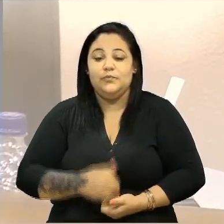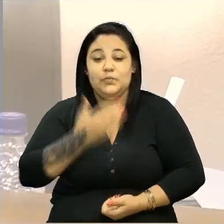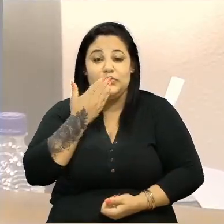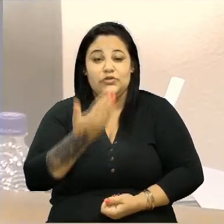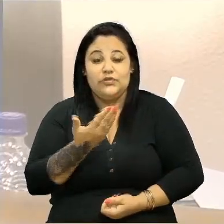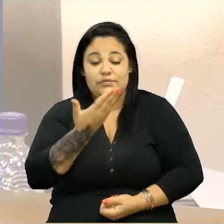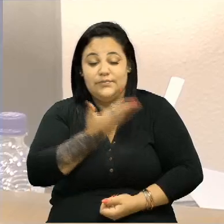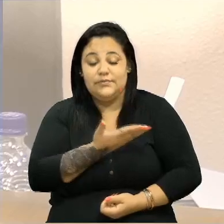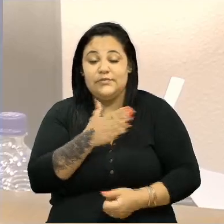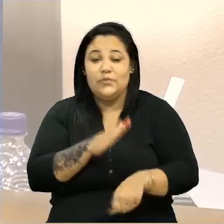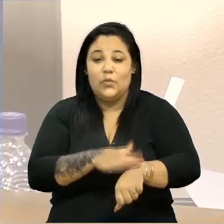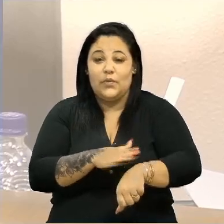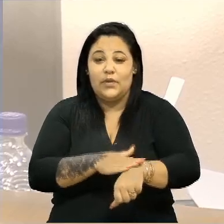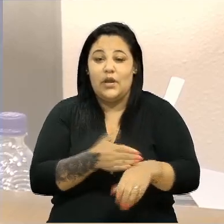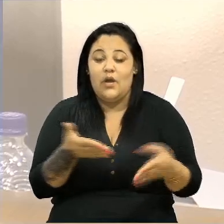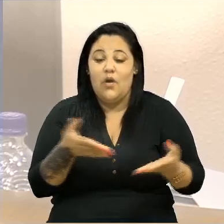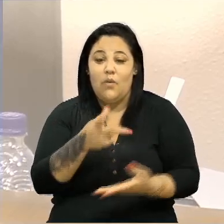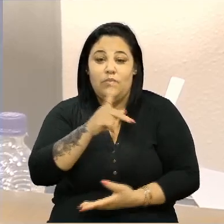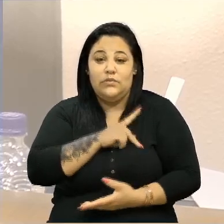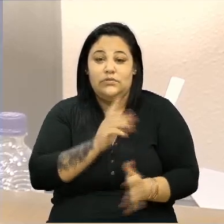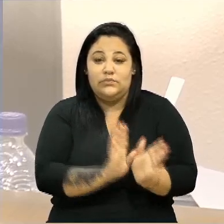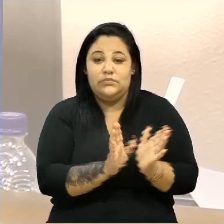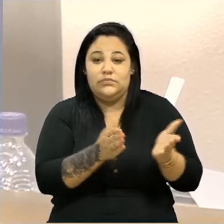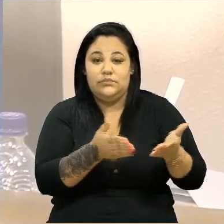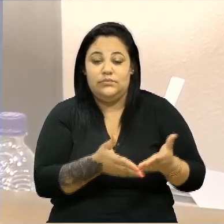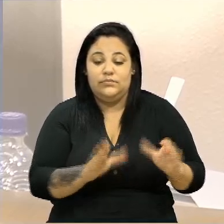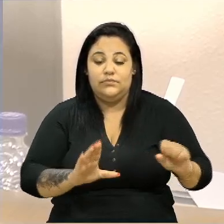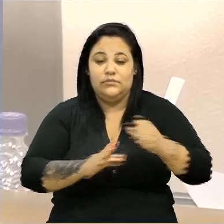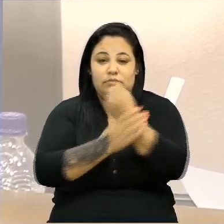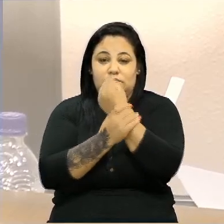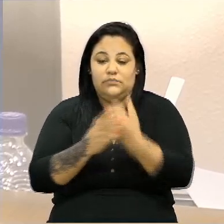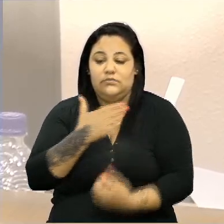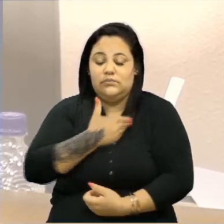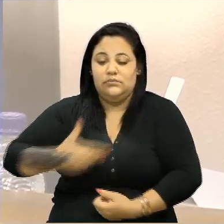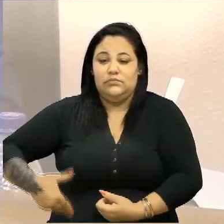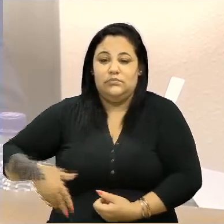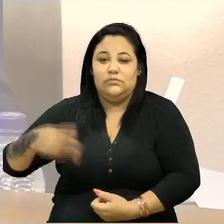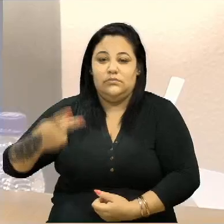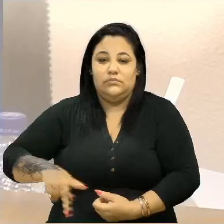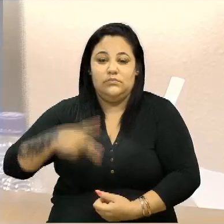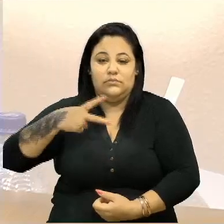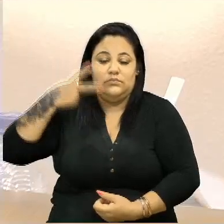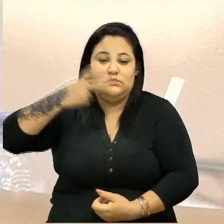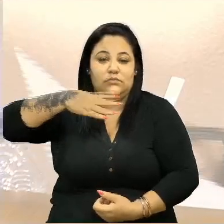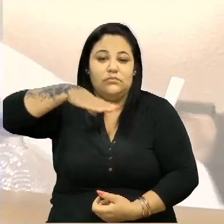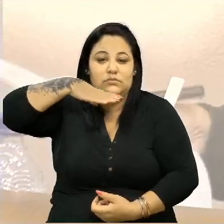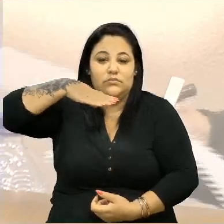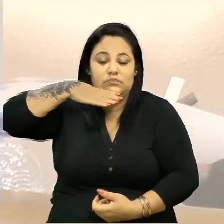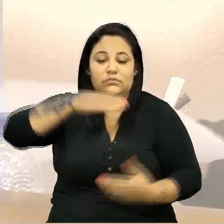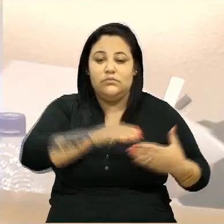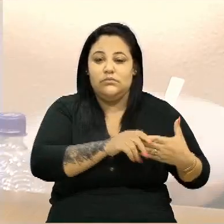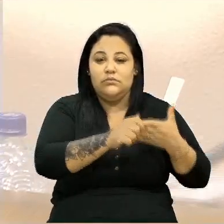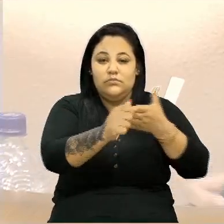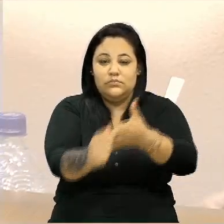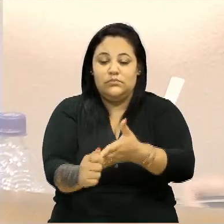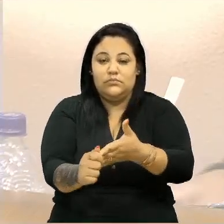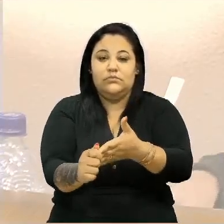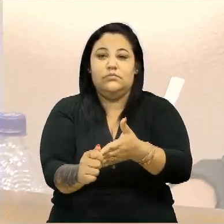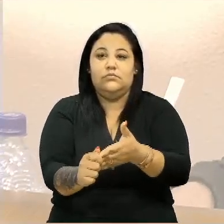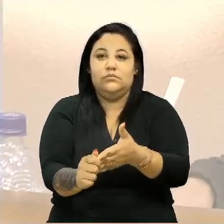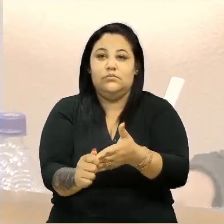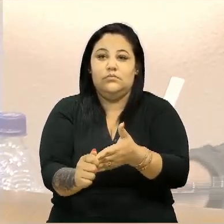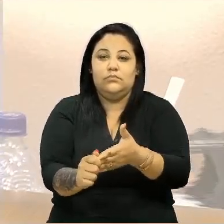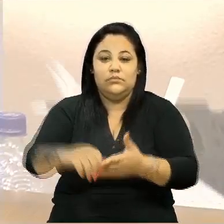Solicito, nesse momento, ao presidente da Comissão de Segurança Pública dessa Casa, vereador Bortola, que acompanhe